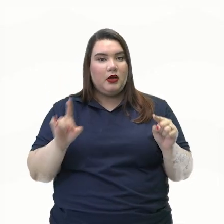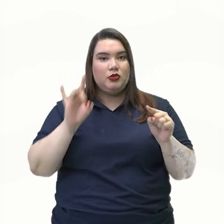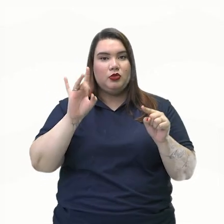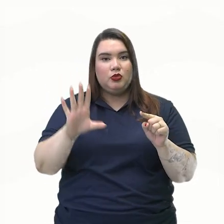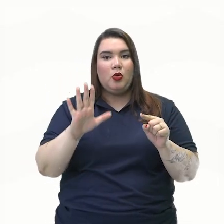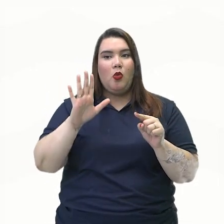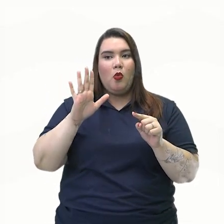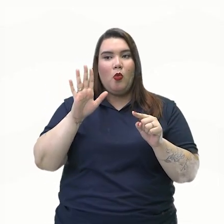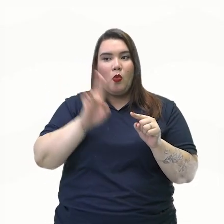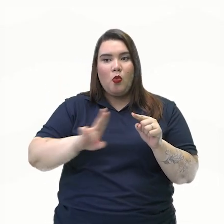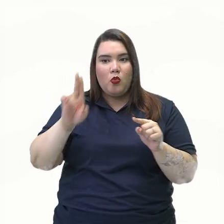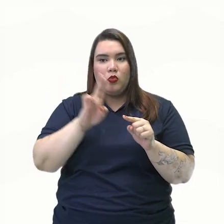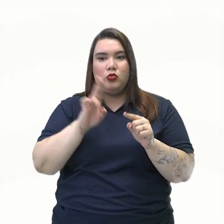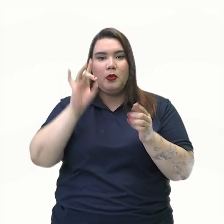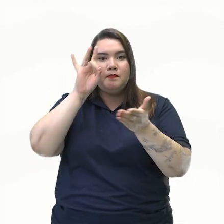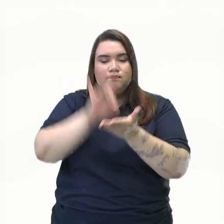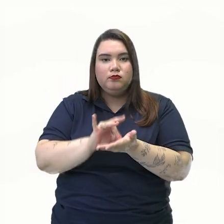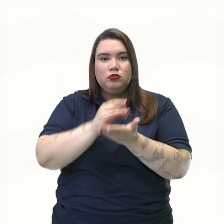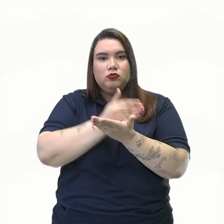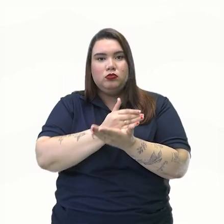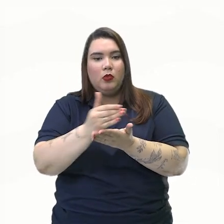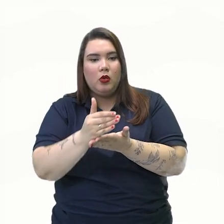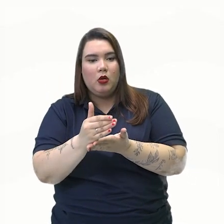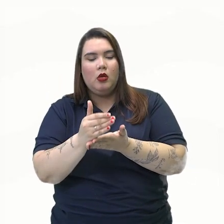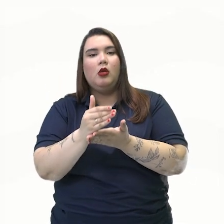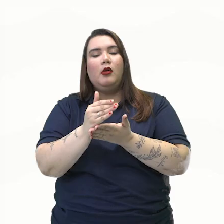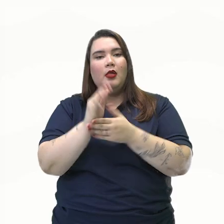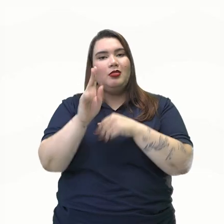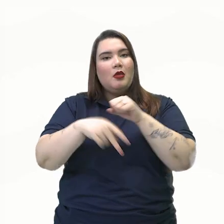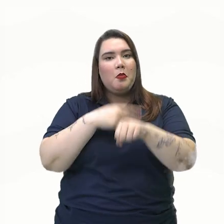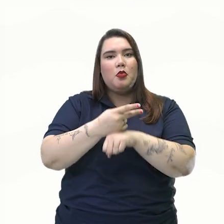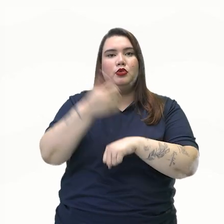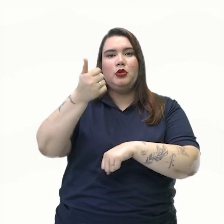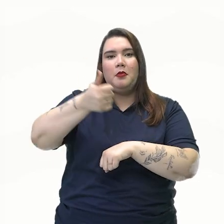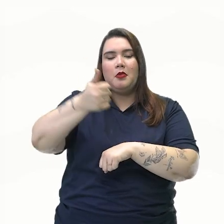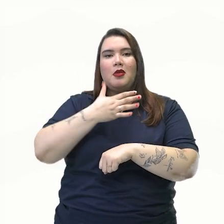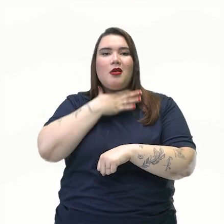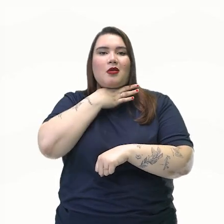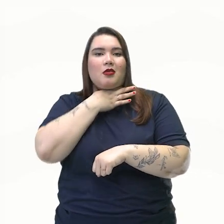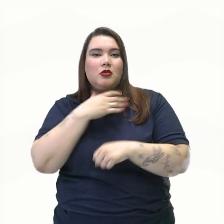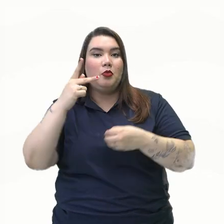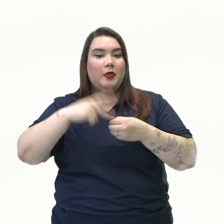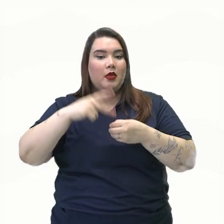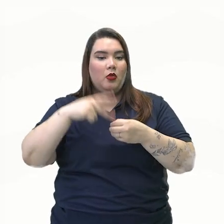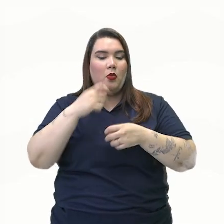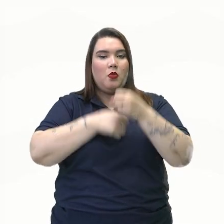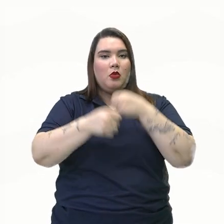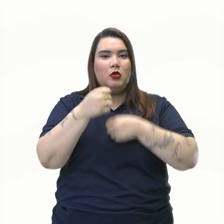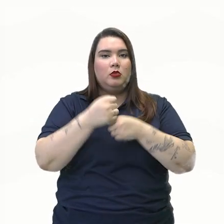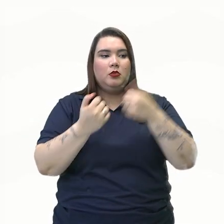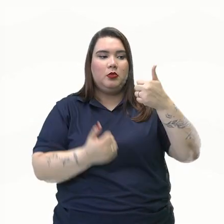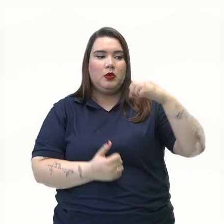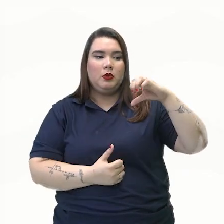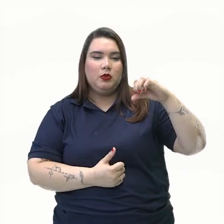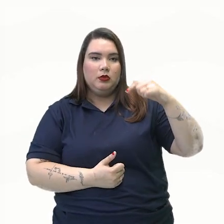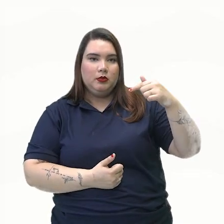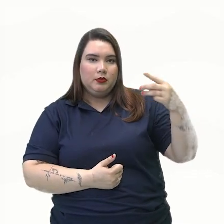só permaneceu e veio a acontecer depois da primeira crise do petróleo, que foi